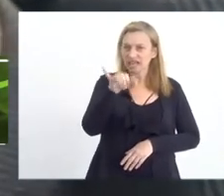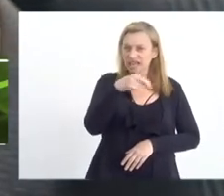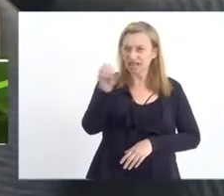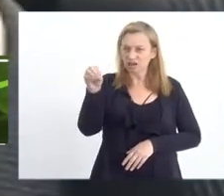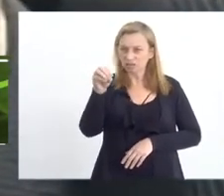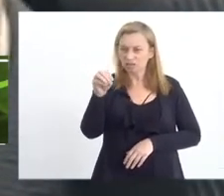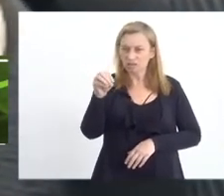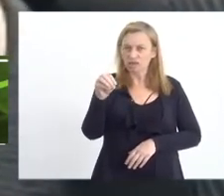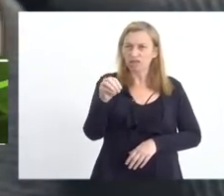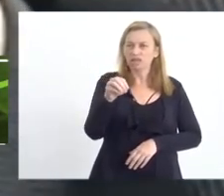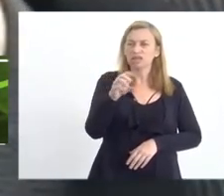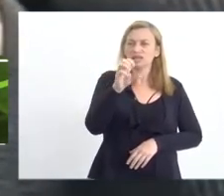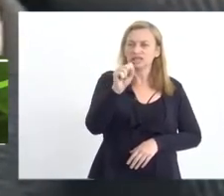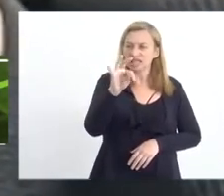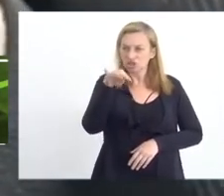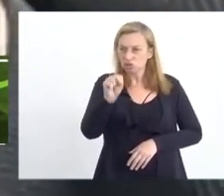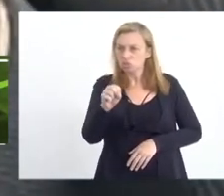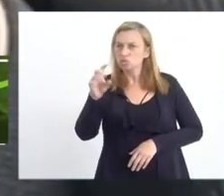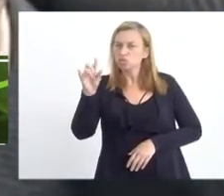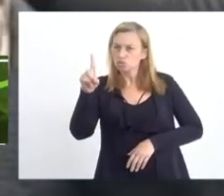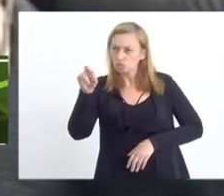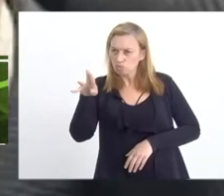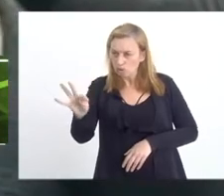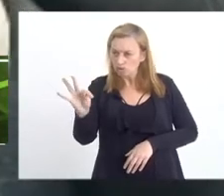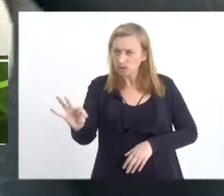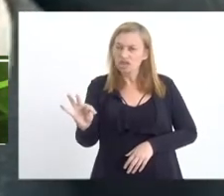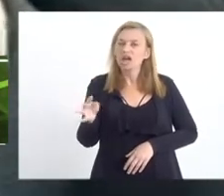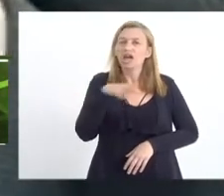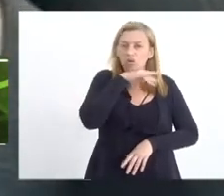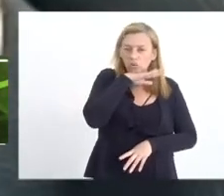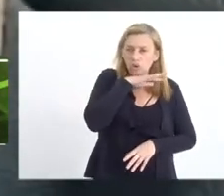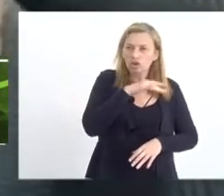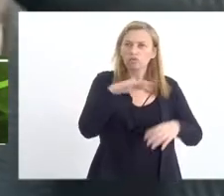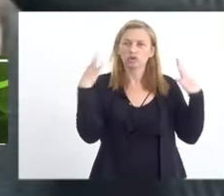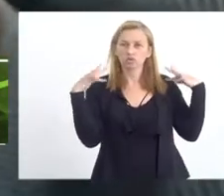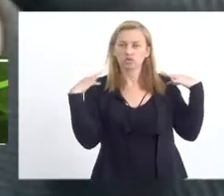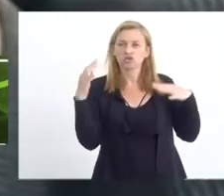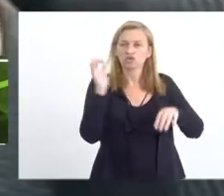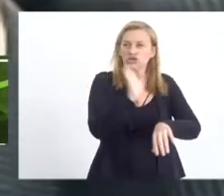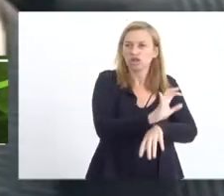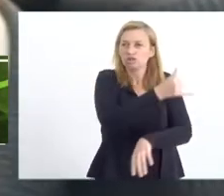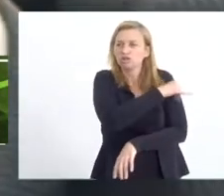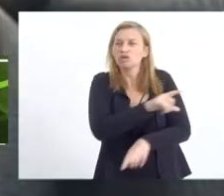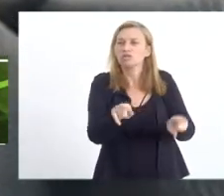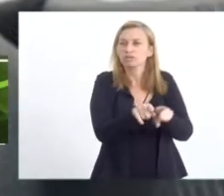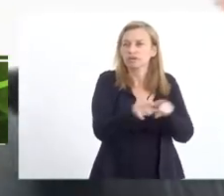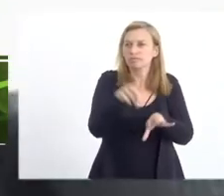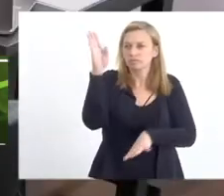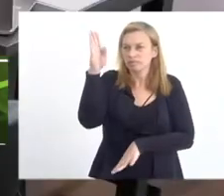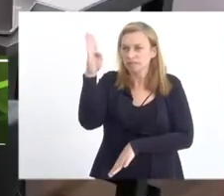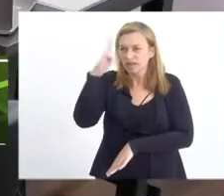pelo Santos Dumont é deletéria para o turismo do estado do Rio e do Brasil. Muito obrigado.